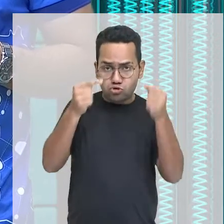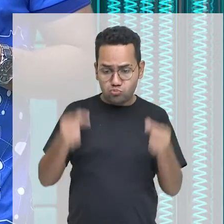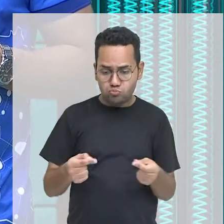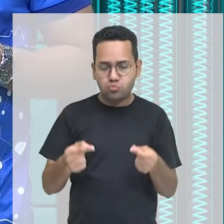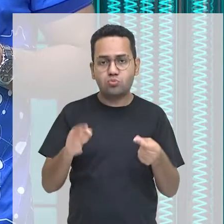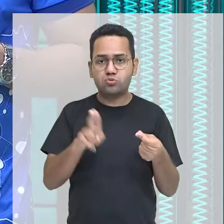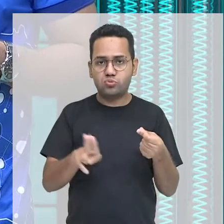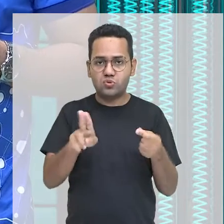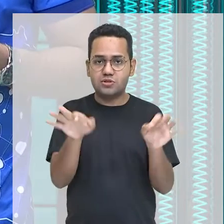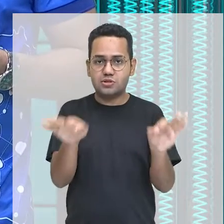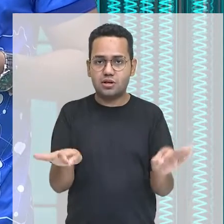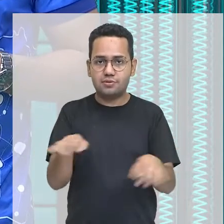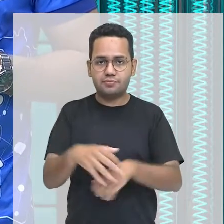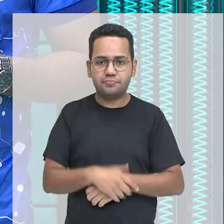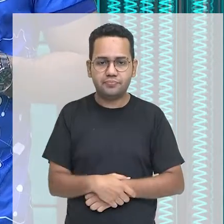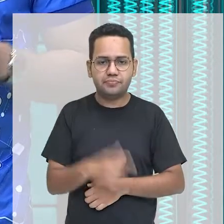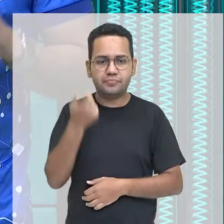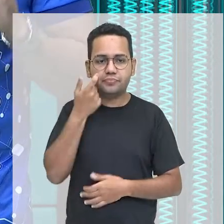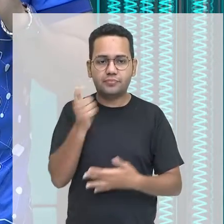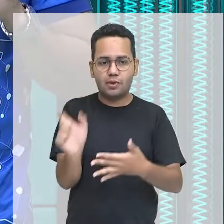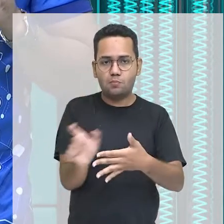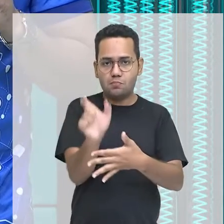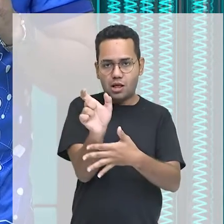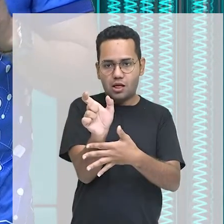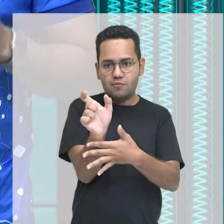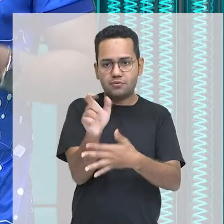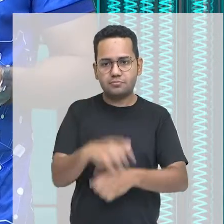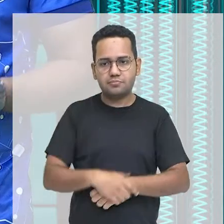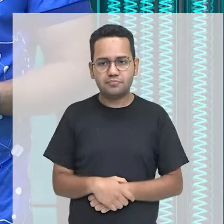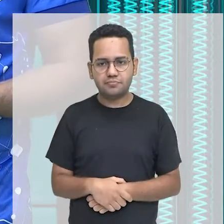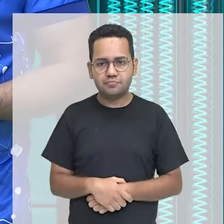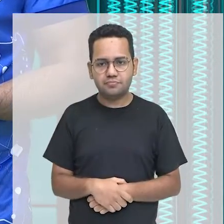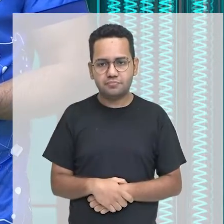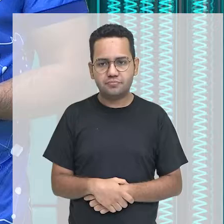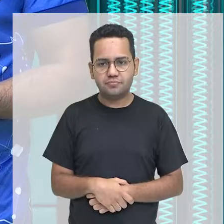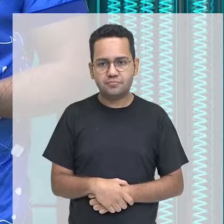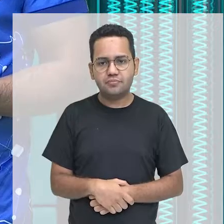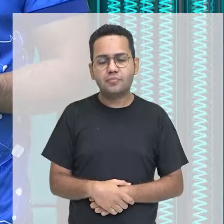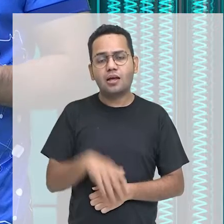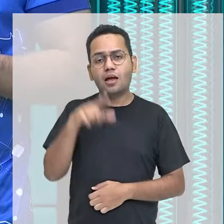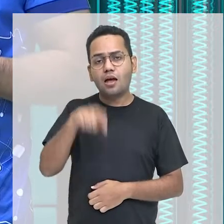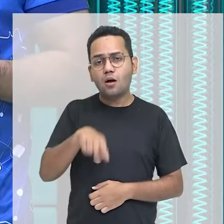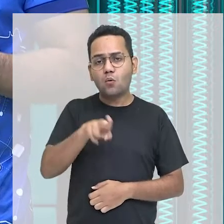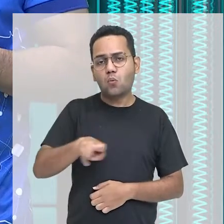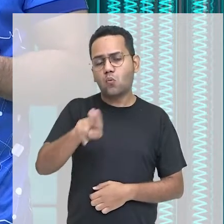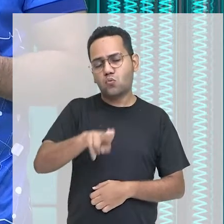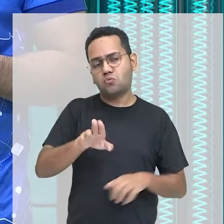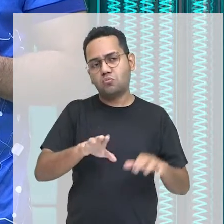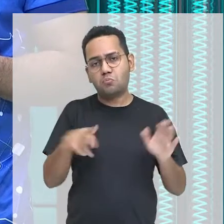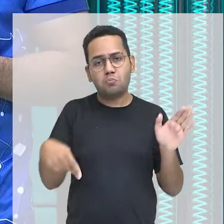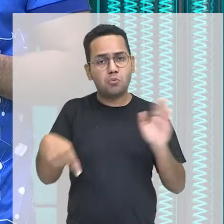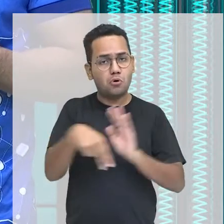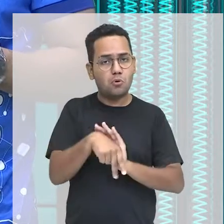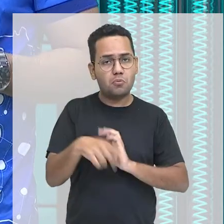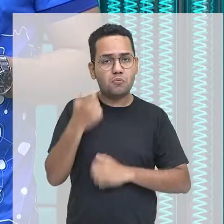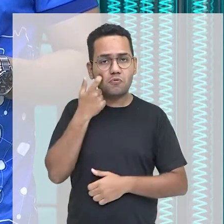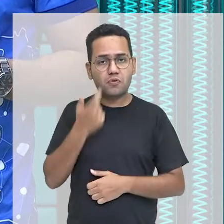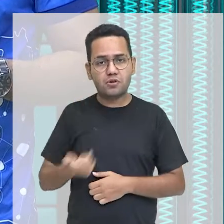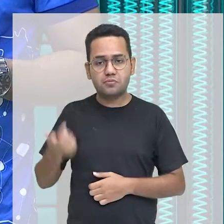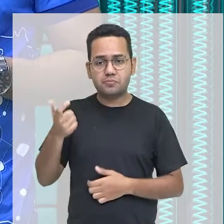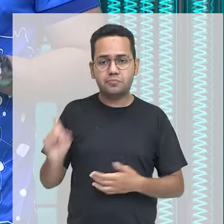utilizamos. Vejam bem, verbos modais, então, são verbos que nós utilizamos em situações específicas e nós temos essa